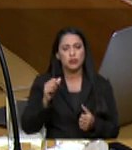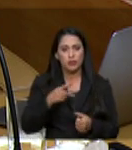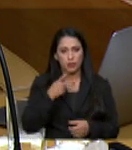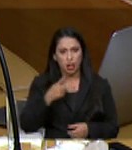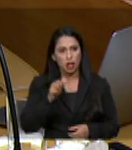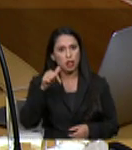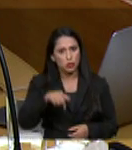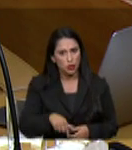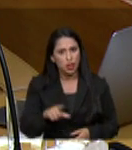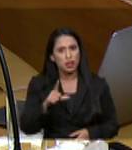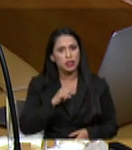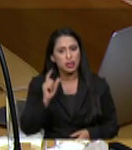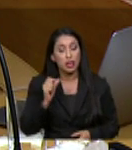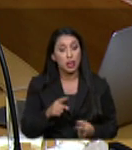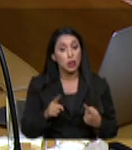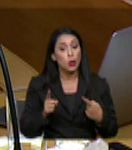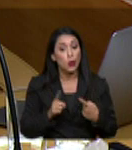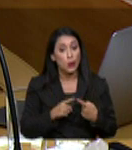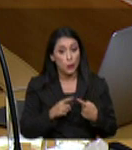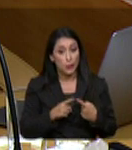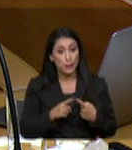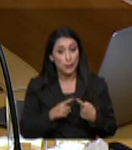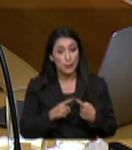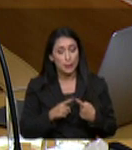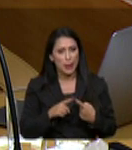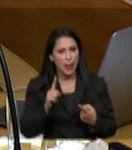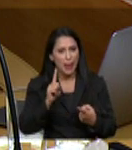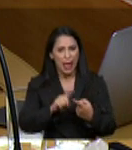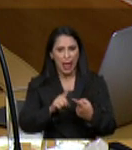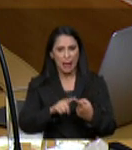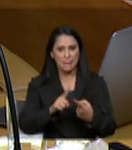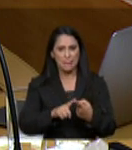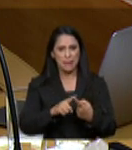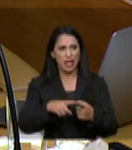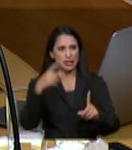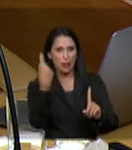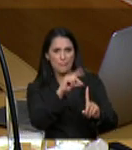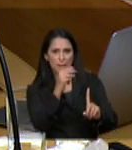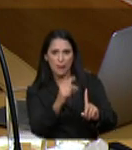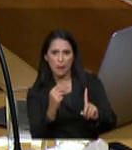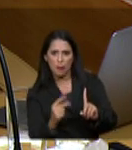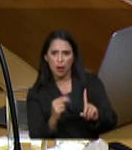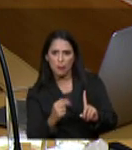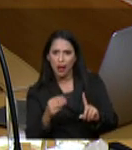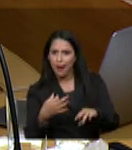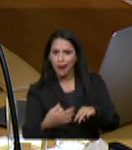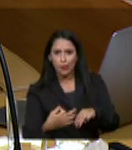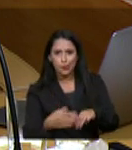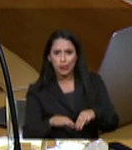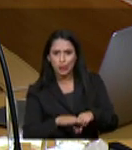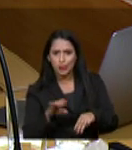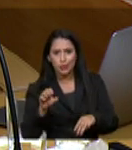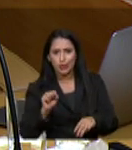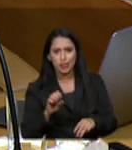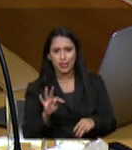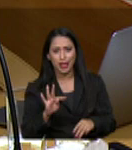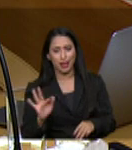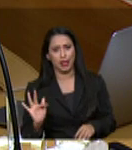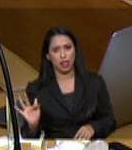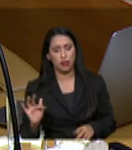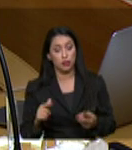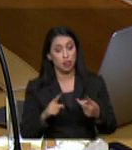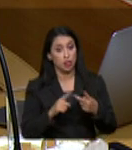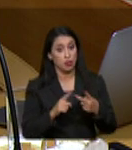aqui consistiram em um ameaça de agressão física a ministros do Supremo